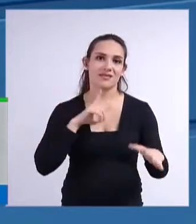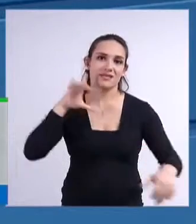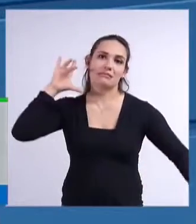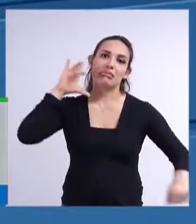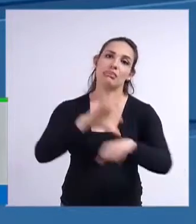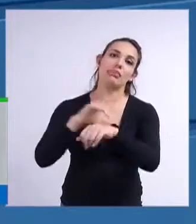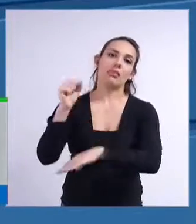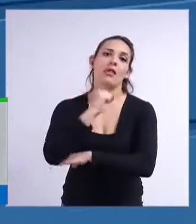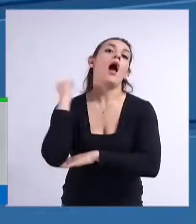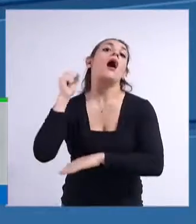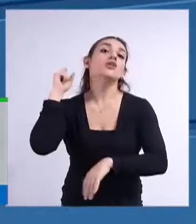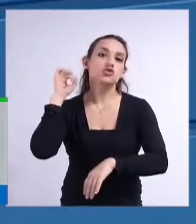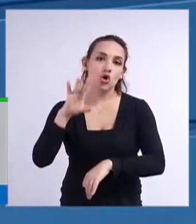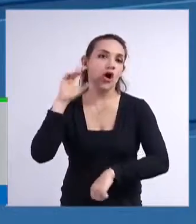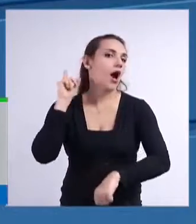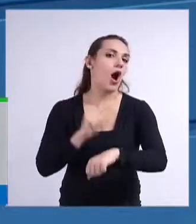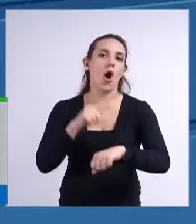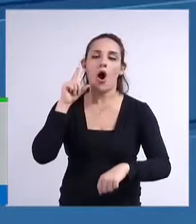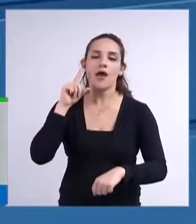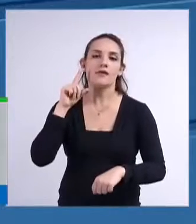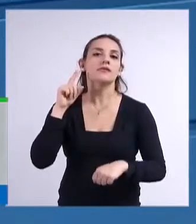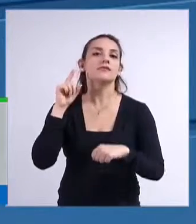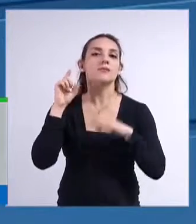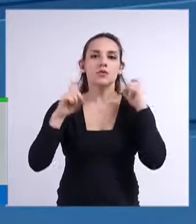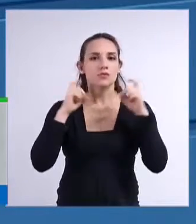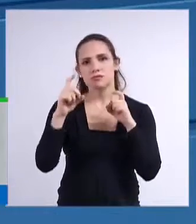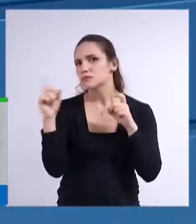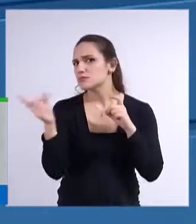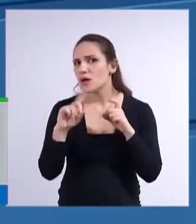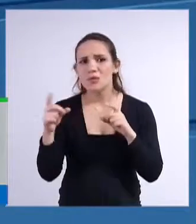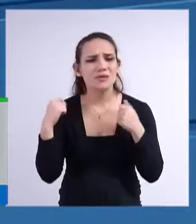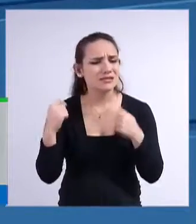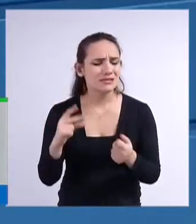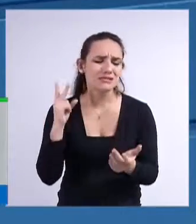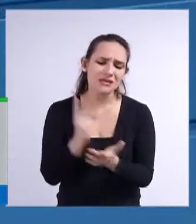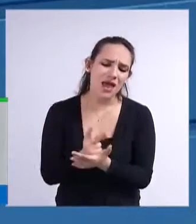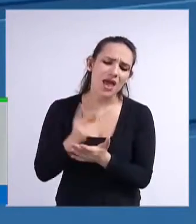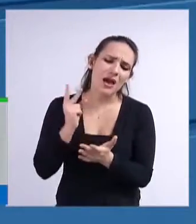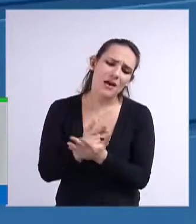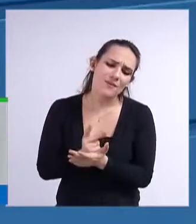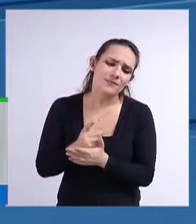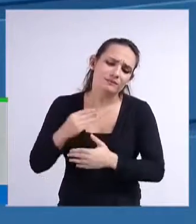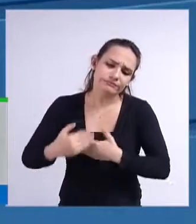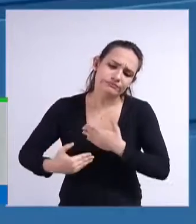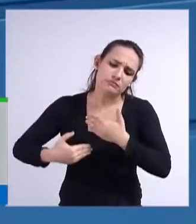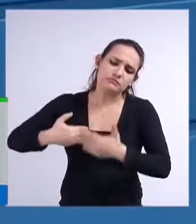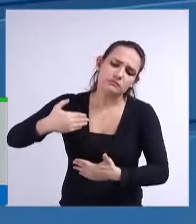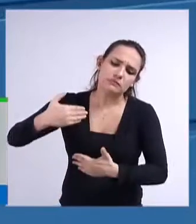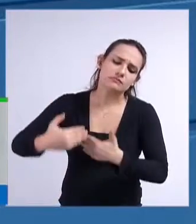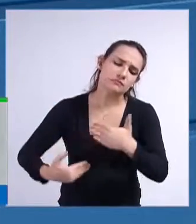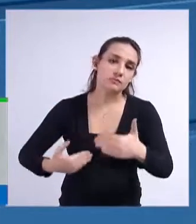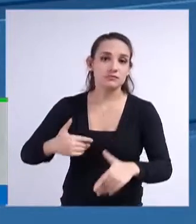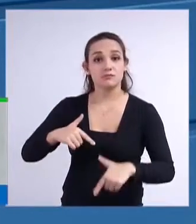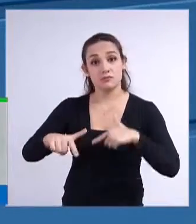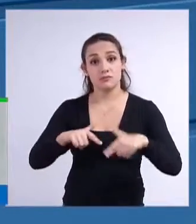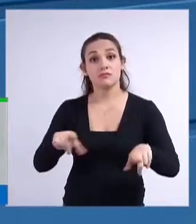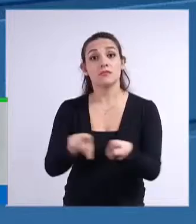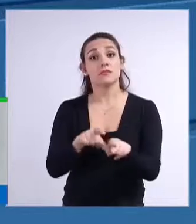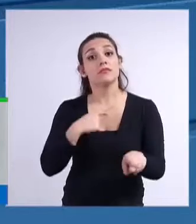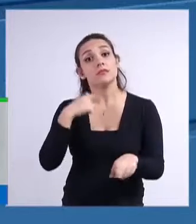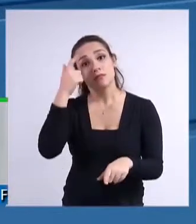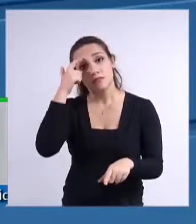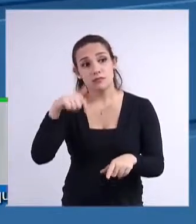a epidemia em Campo Grande, Três Lagoas, Dourados. Tem que ser um trabalho permanente. E penso que também nessa